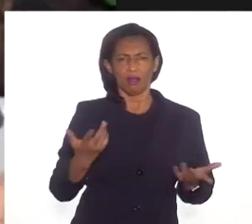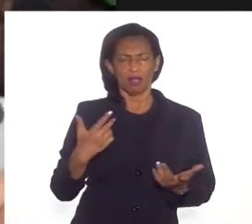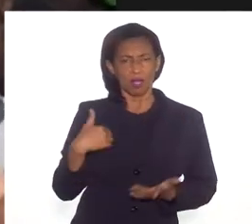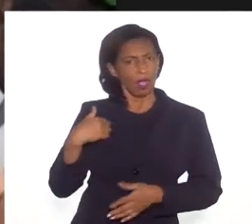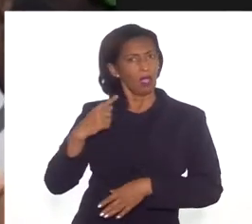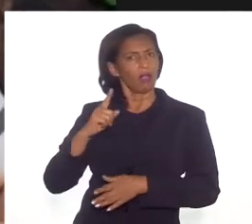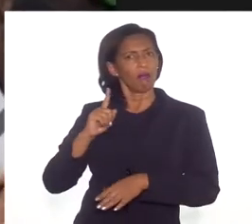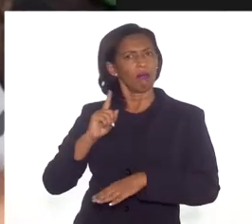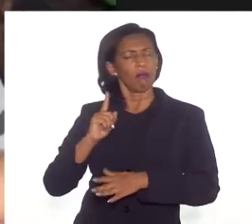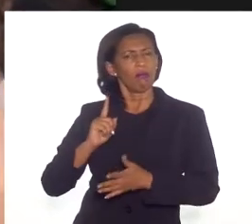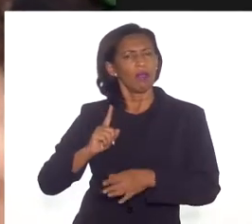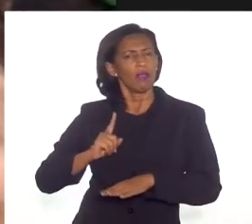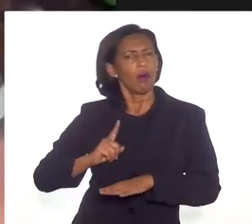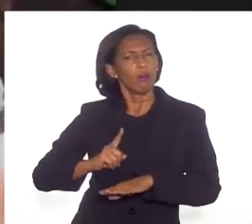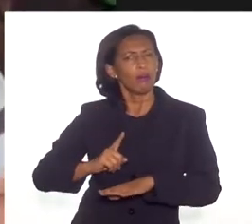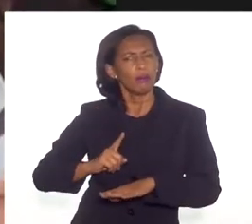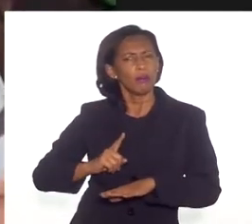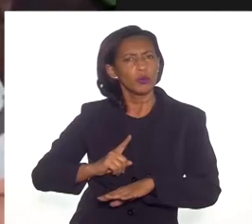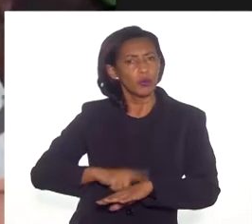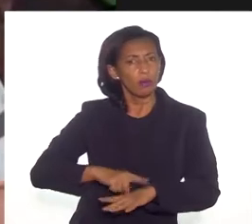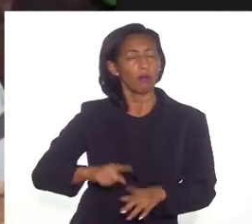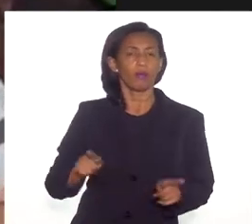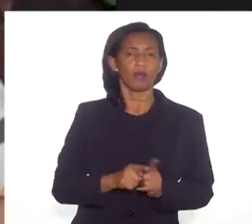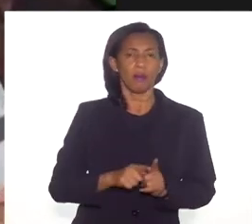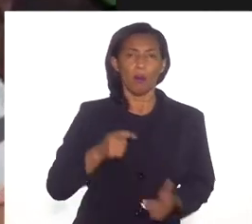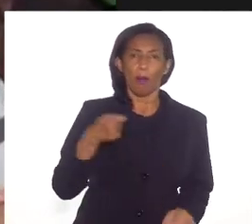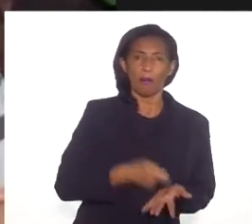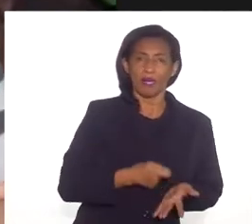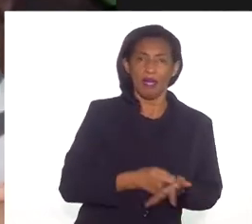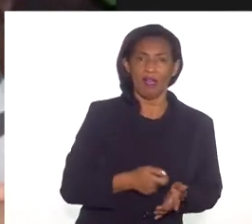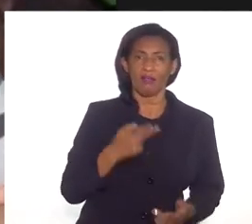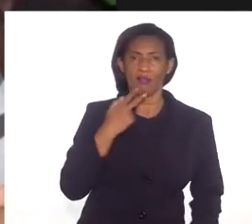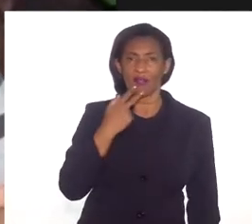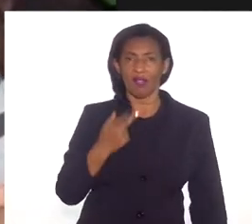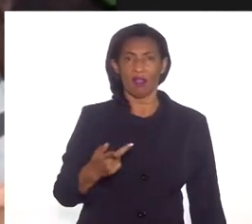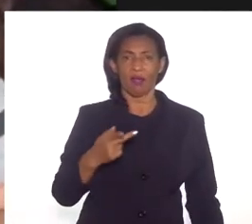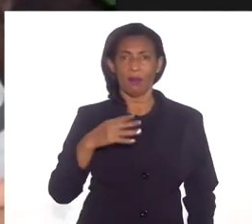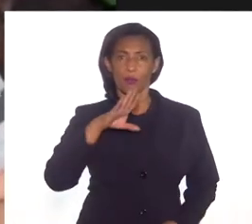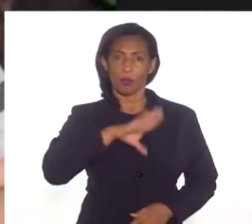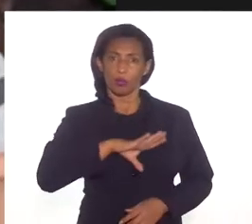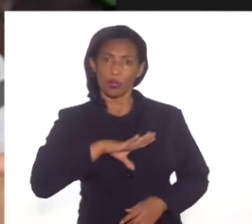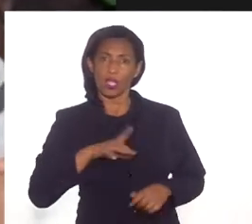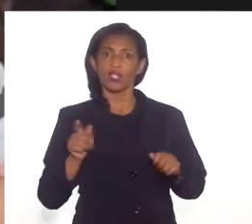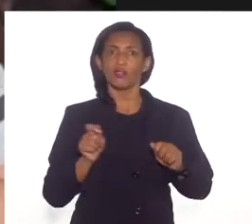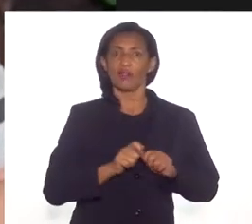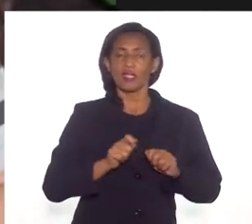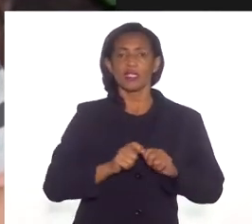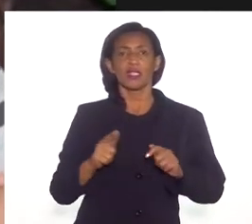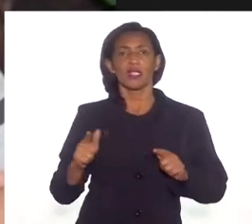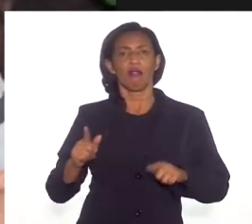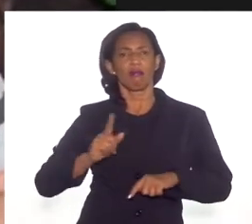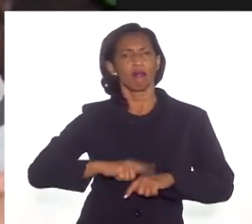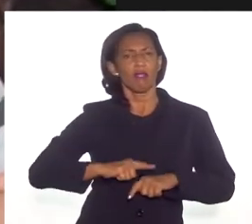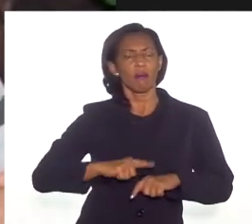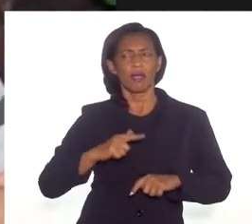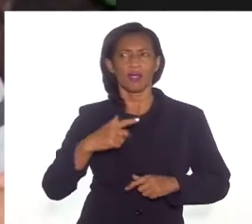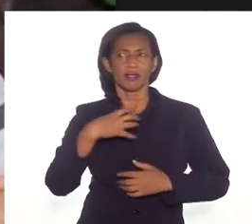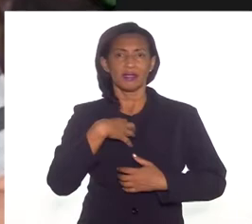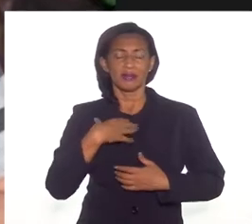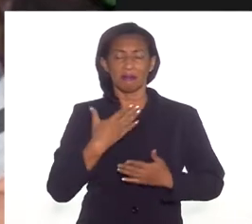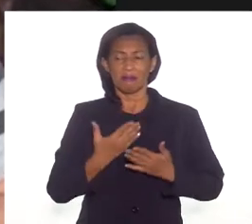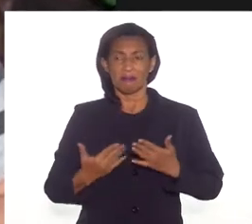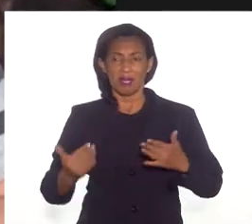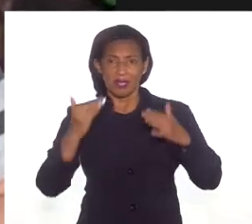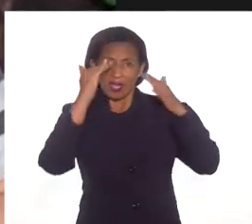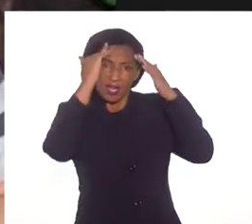isso, ao mesmo tempo que nos obrigava a falar o português ou praticar mais o português, fazia com que a gente começasse a